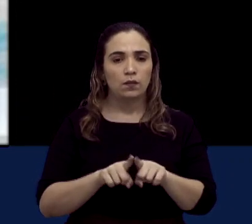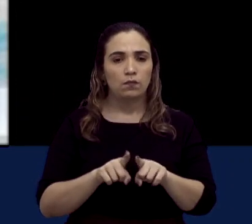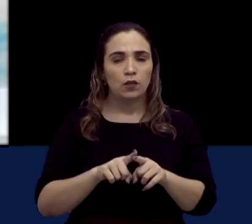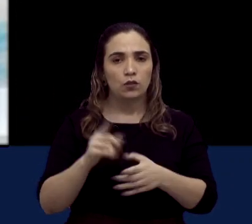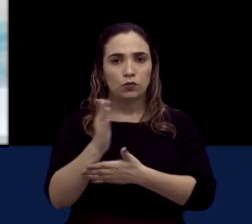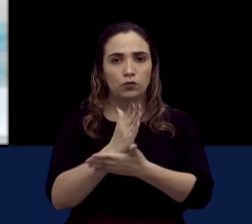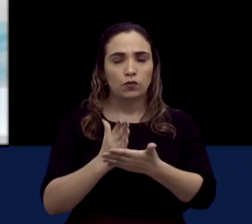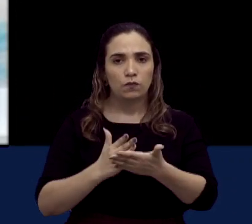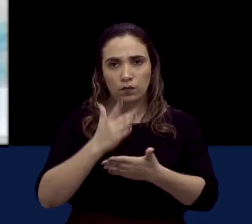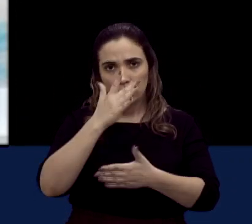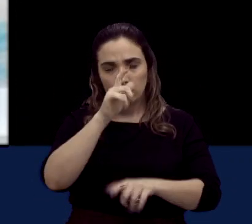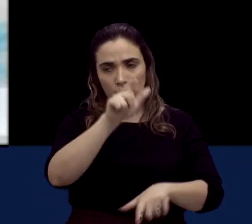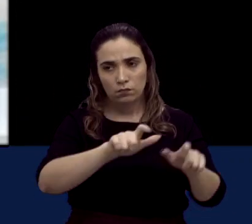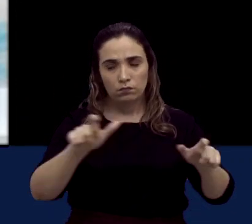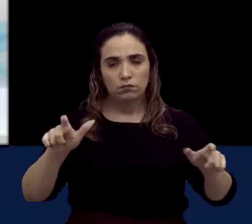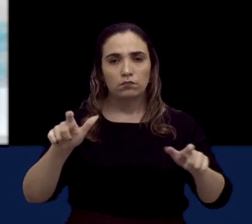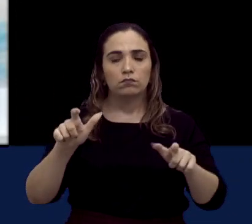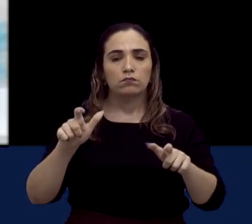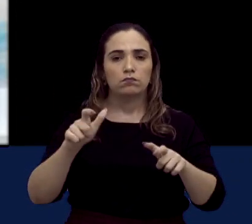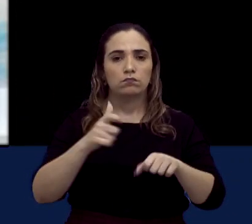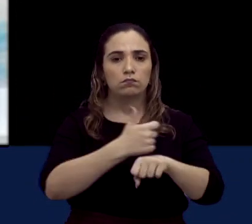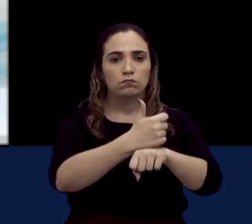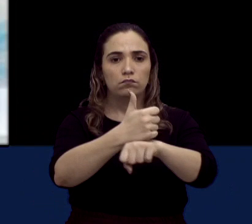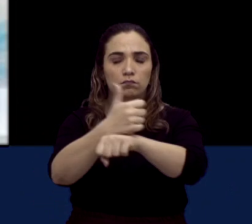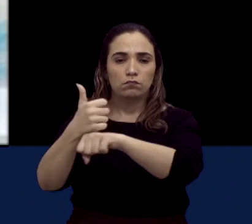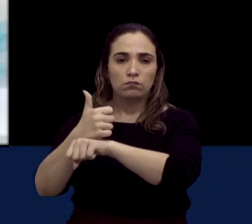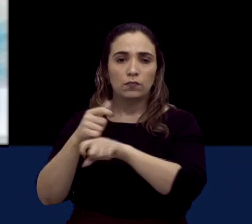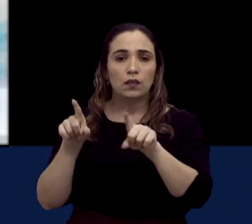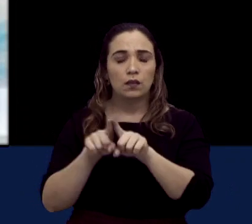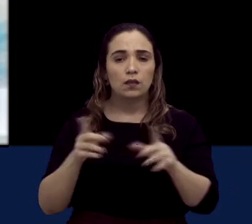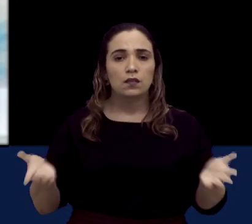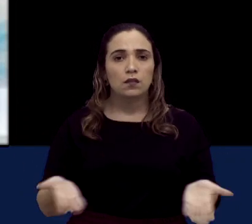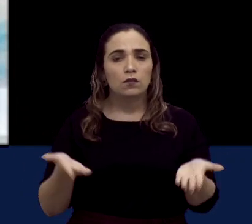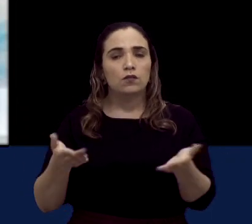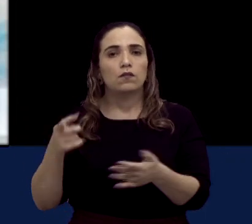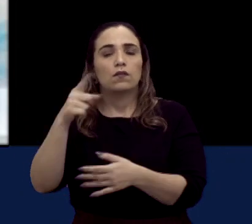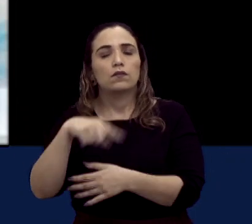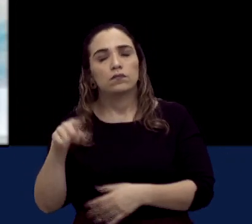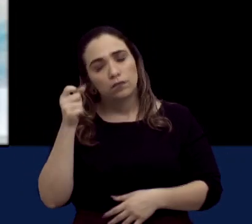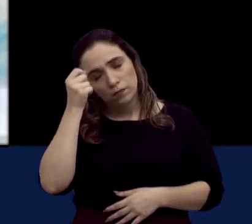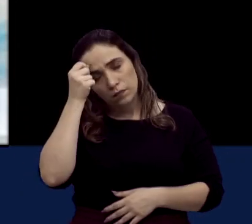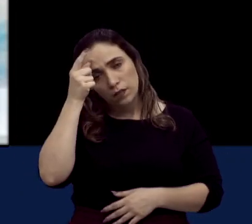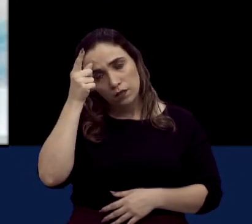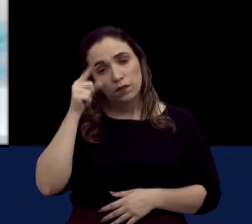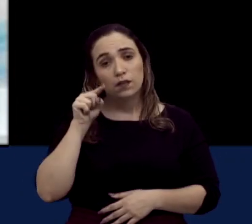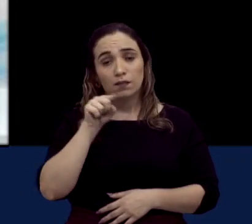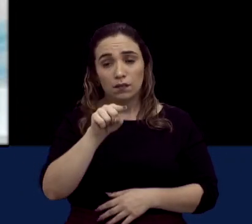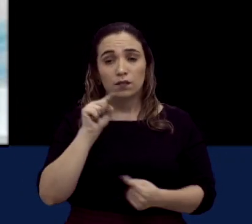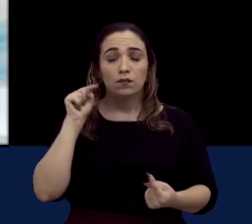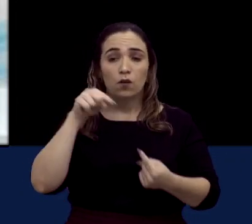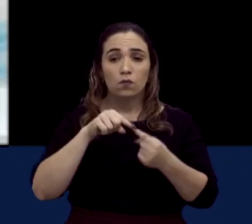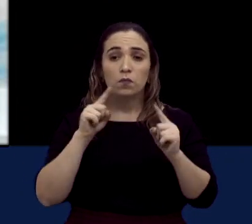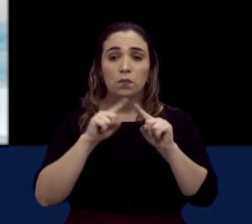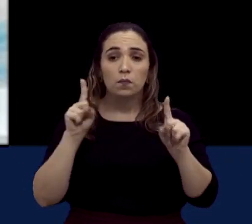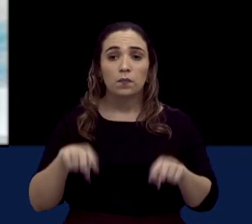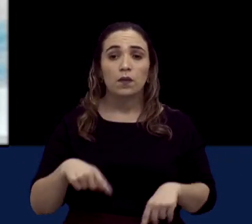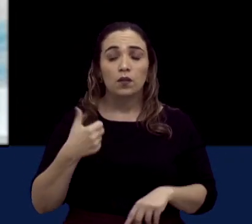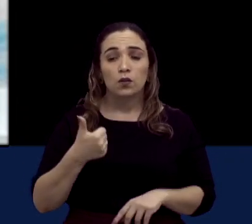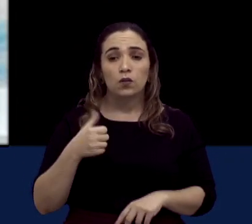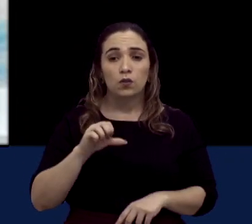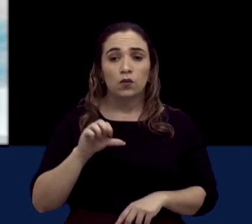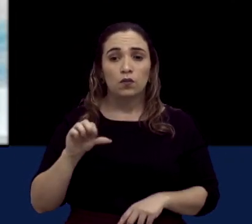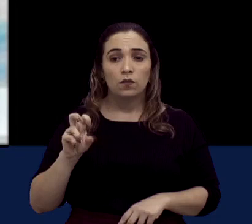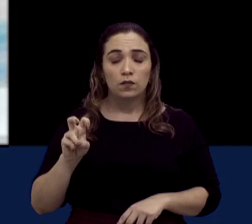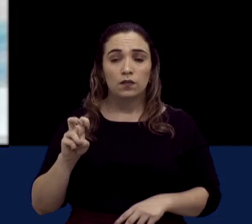funções e incentivos à criatividade. Então, pessoal, isso foi em 1995.